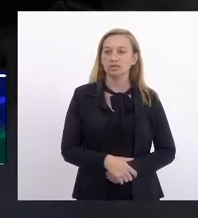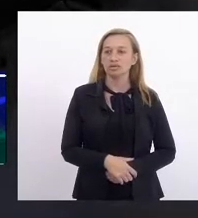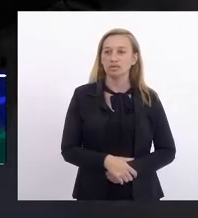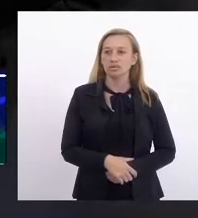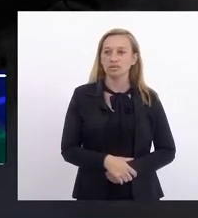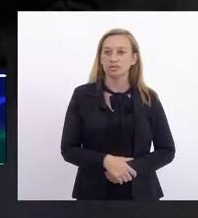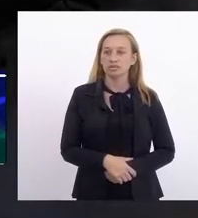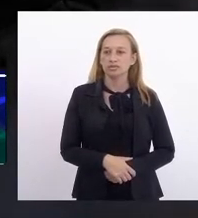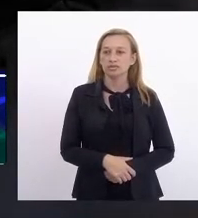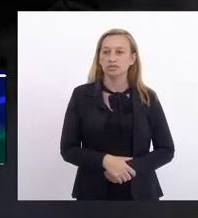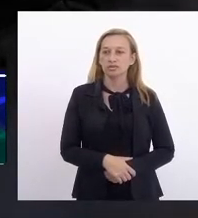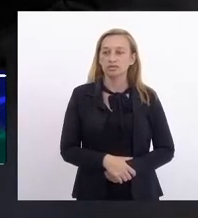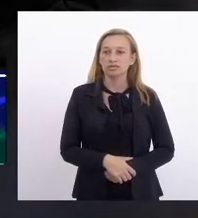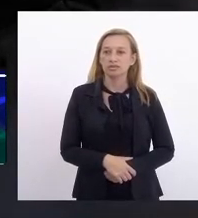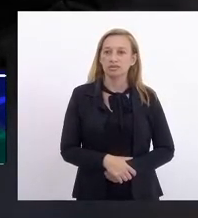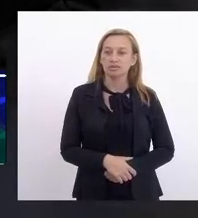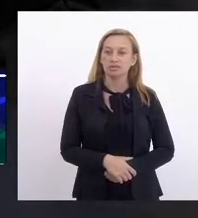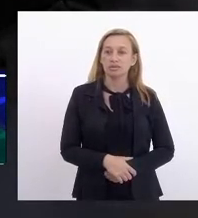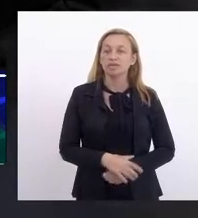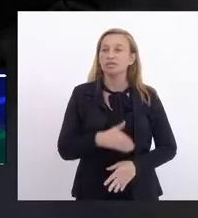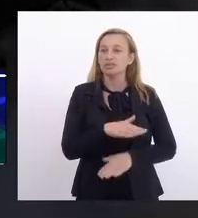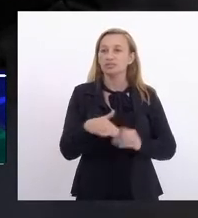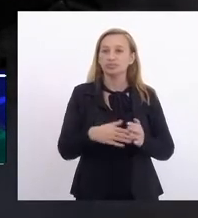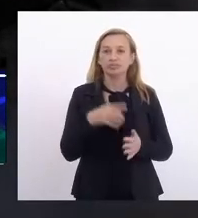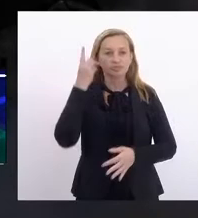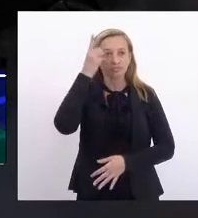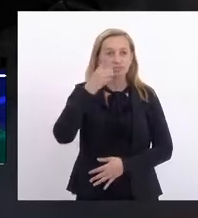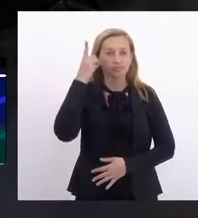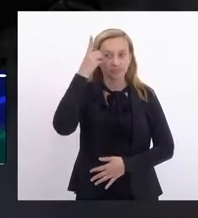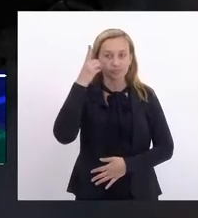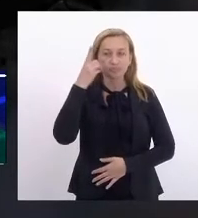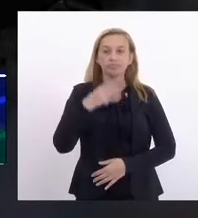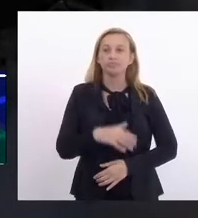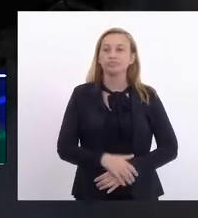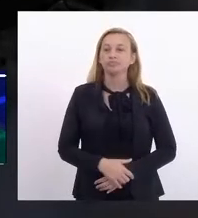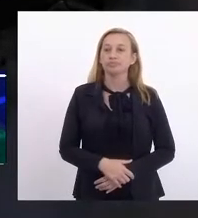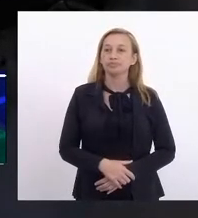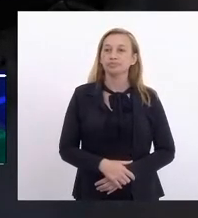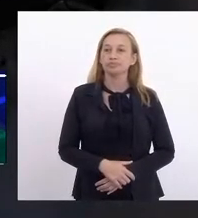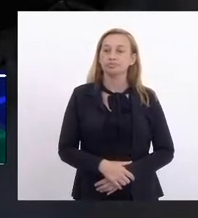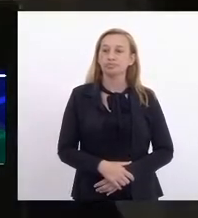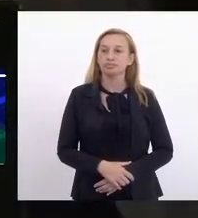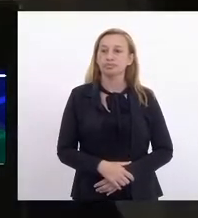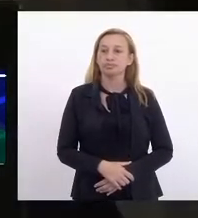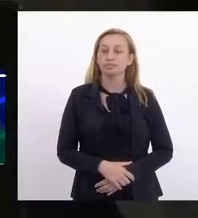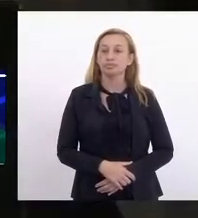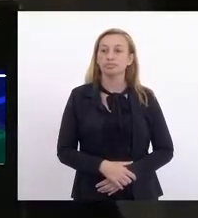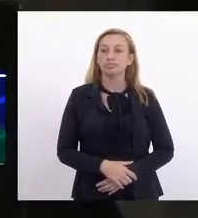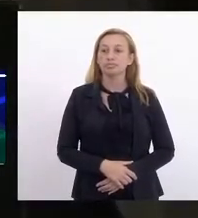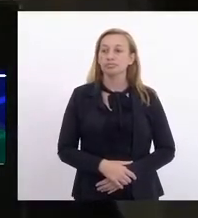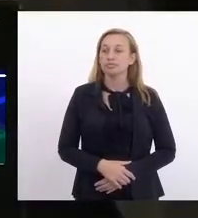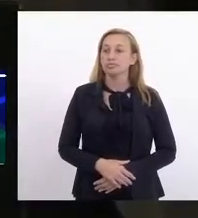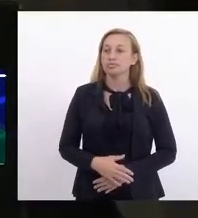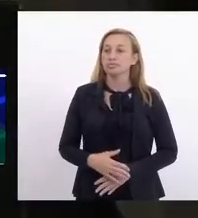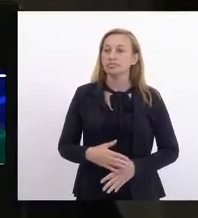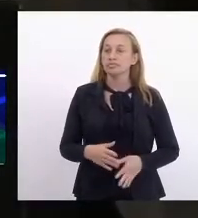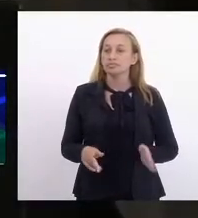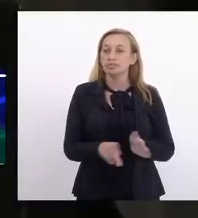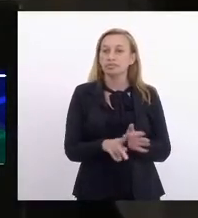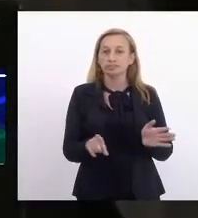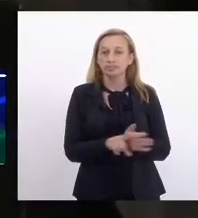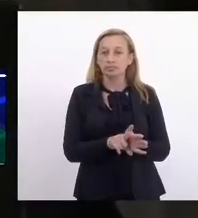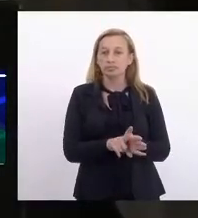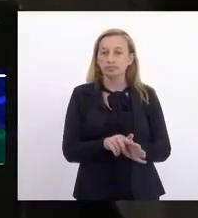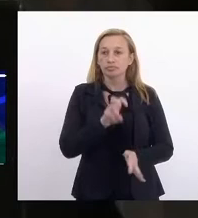Deputada Tia Ju, senhoras deputadas, senhores deputados, me inscrevi para discutir o projeto de lei